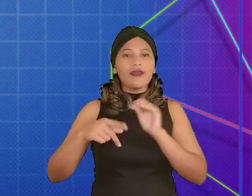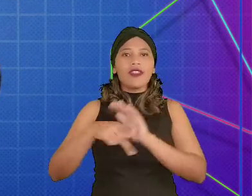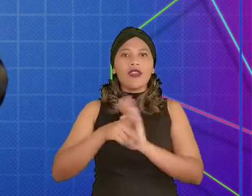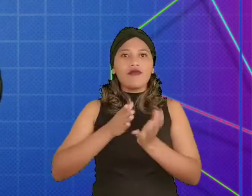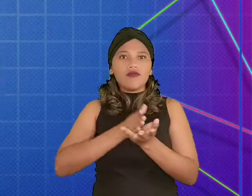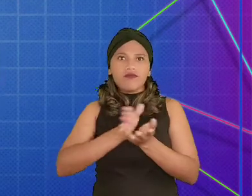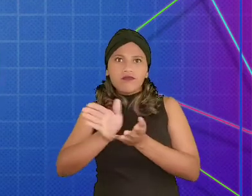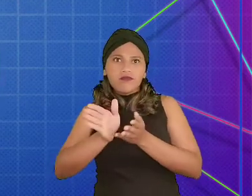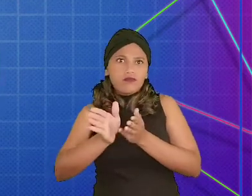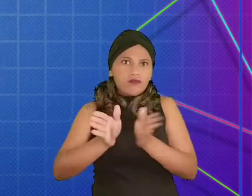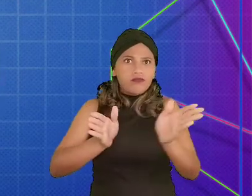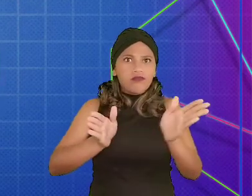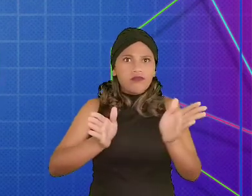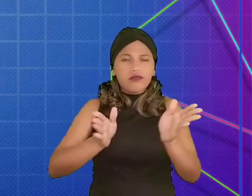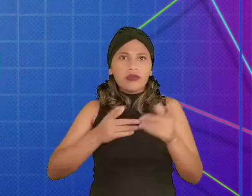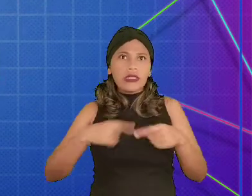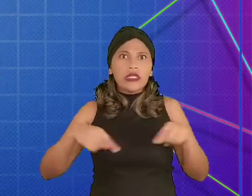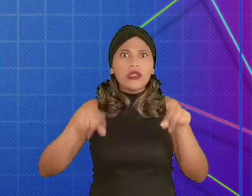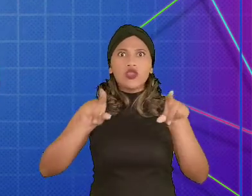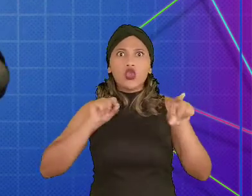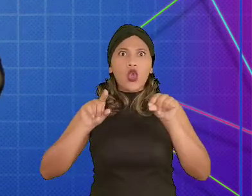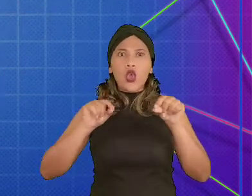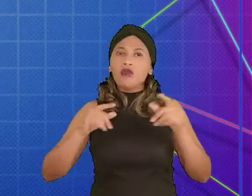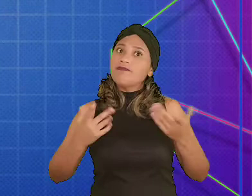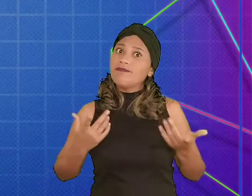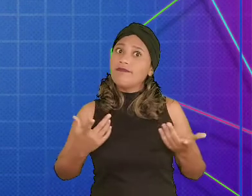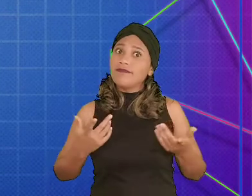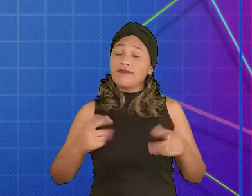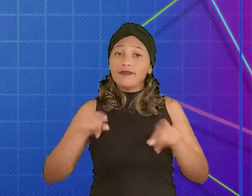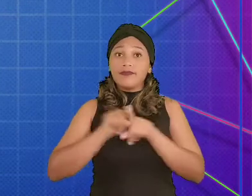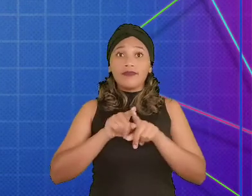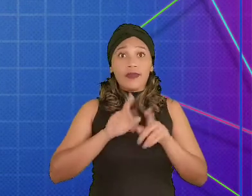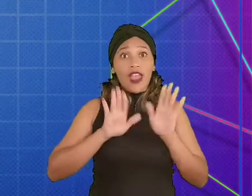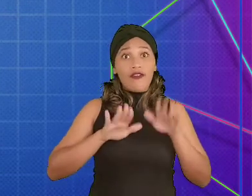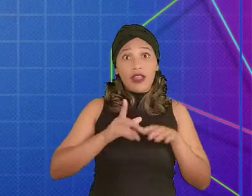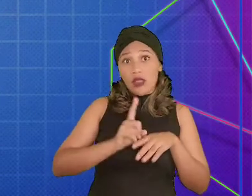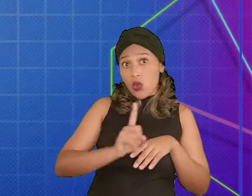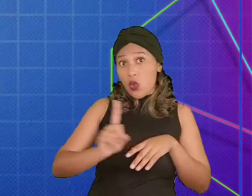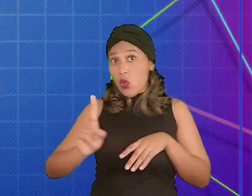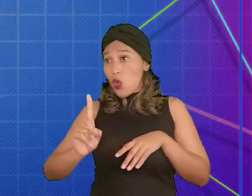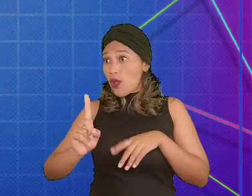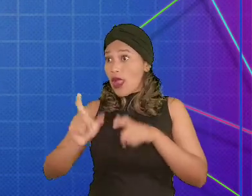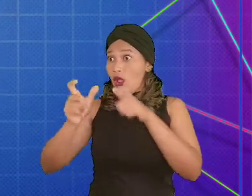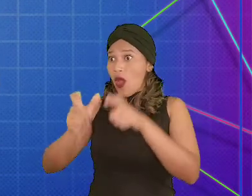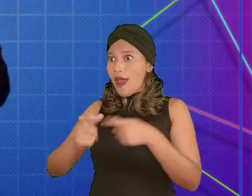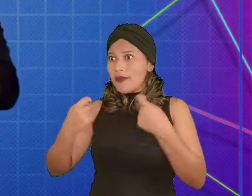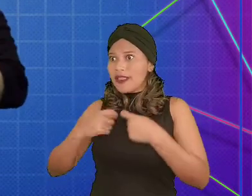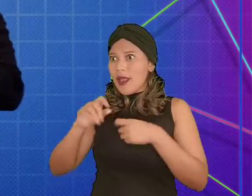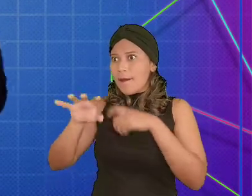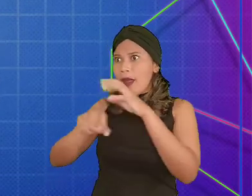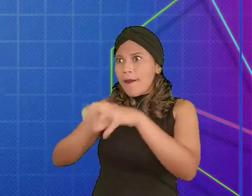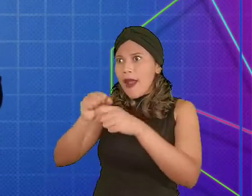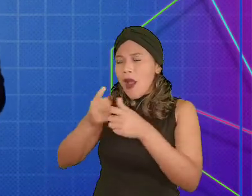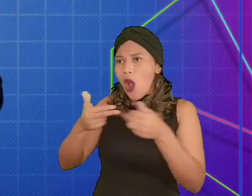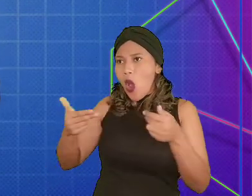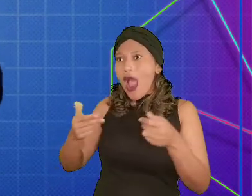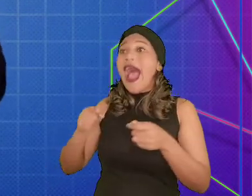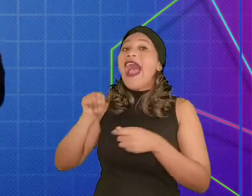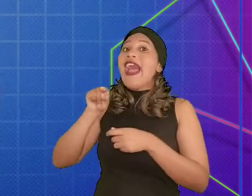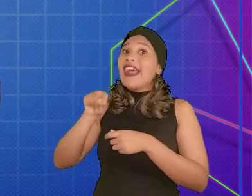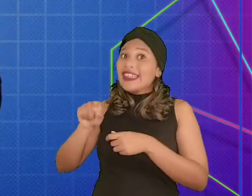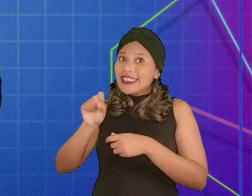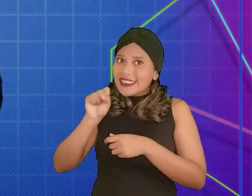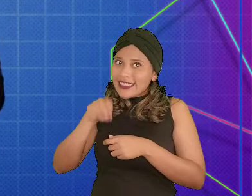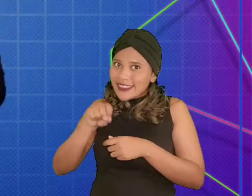uma bifurcação, caminhos múltiplos. Às vezes, um caminho escolhido pode levar para algum lugar que ele precise coletar algo para que,